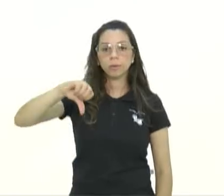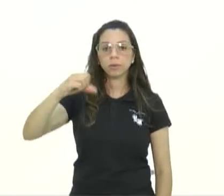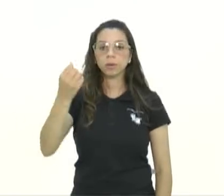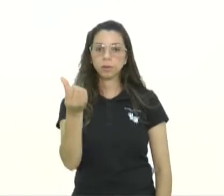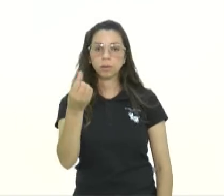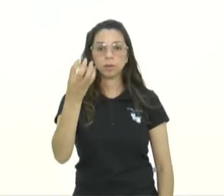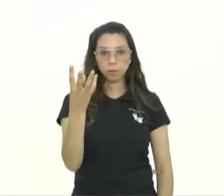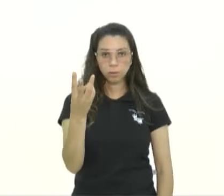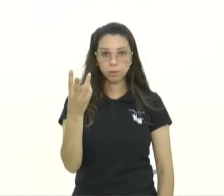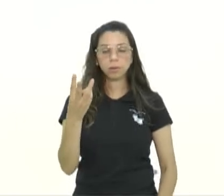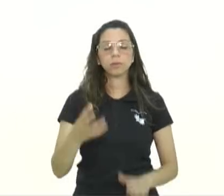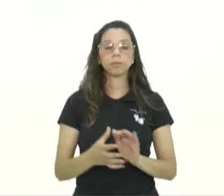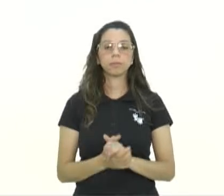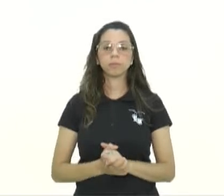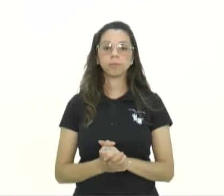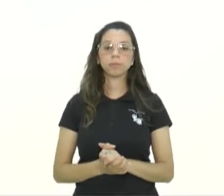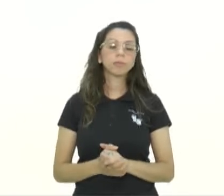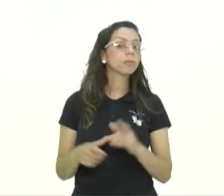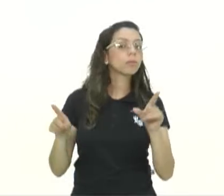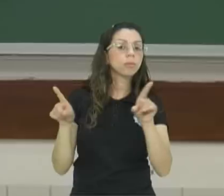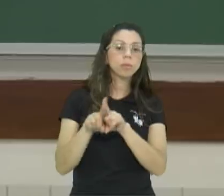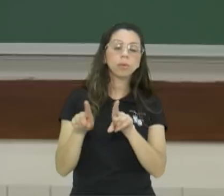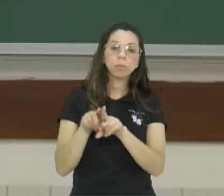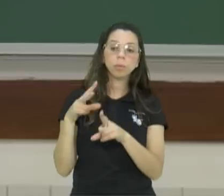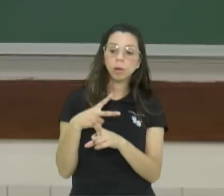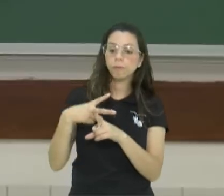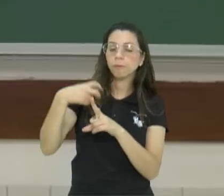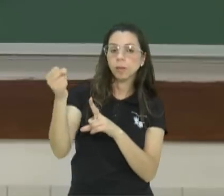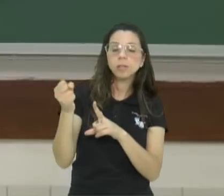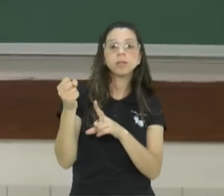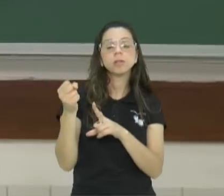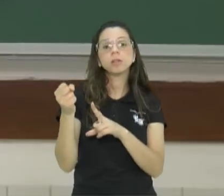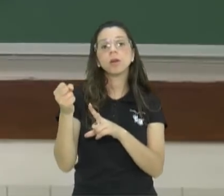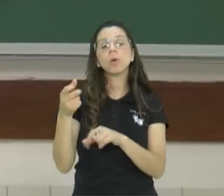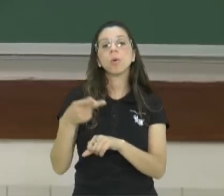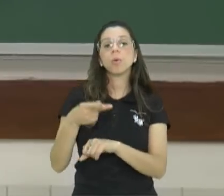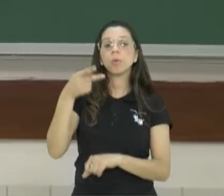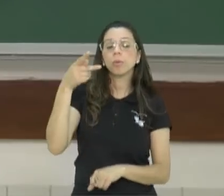in 1964. E ele ganhou o Prêmio Nobel da Paz em